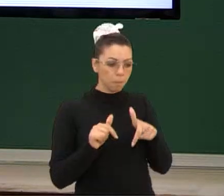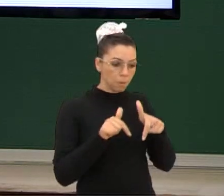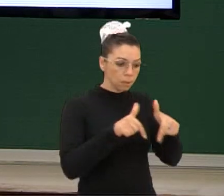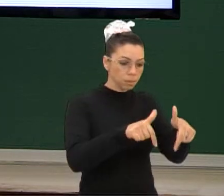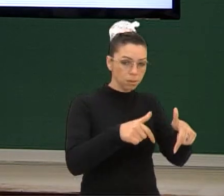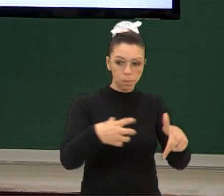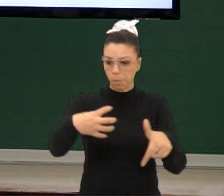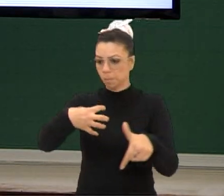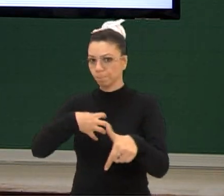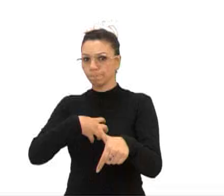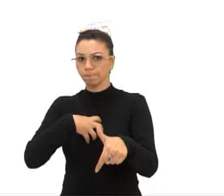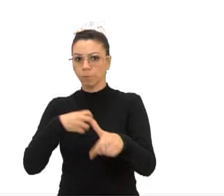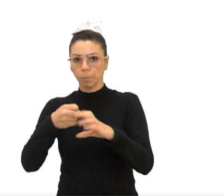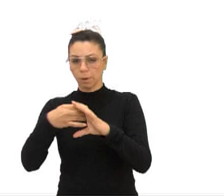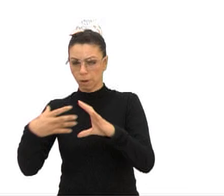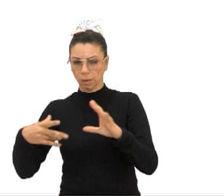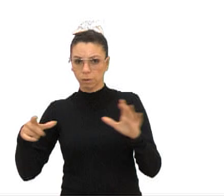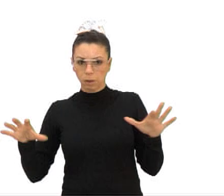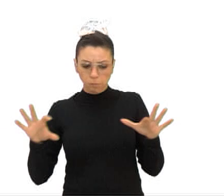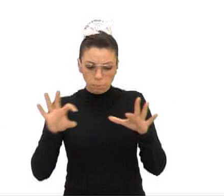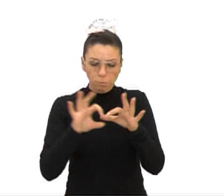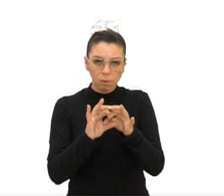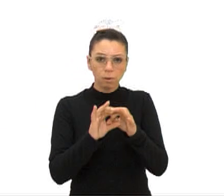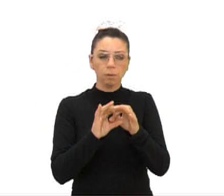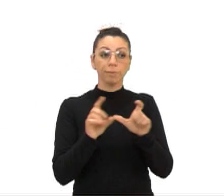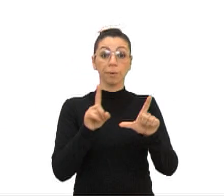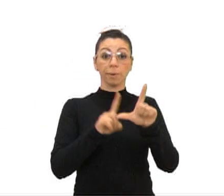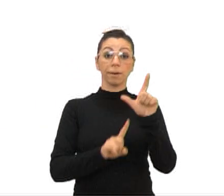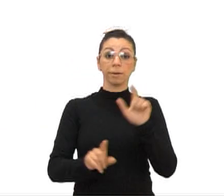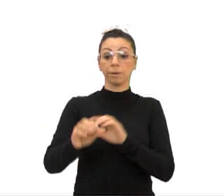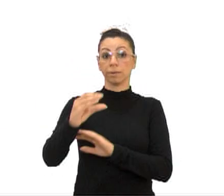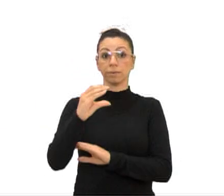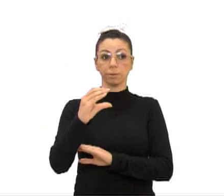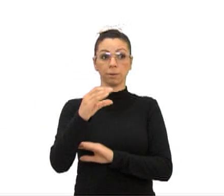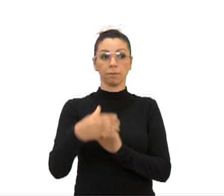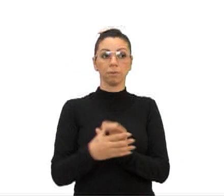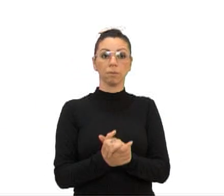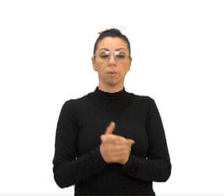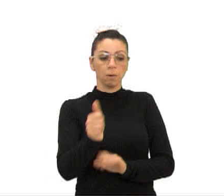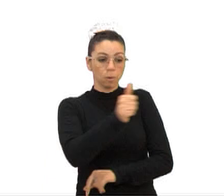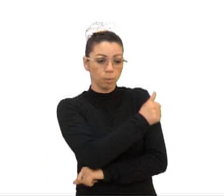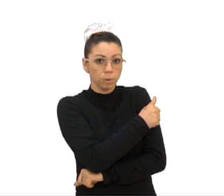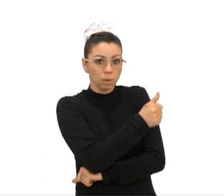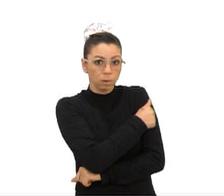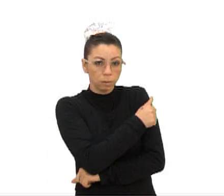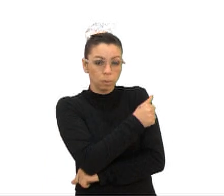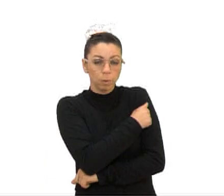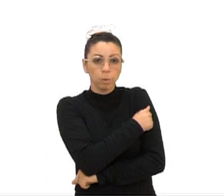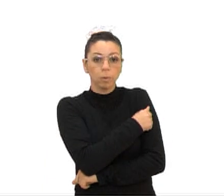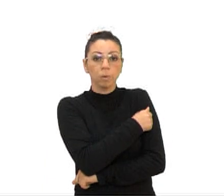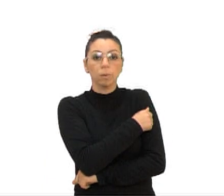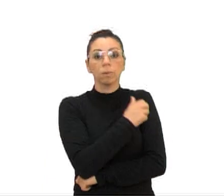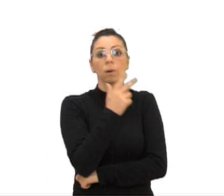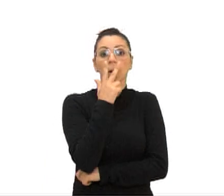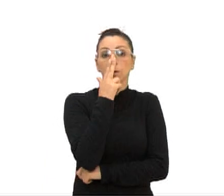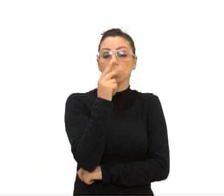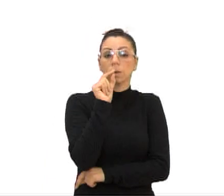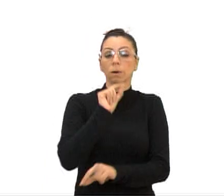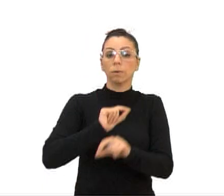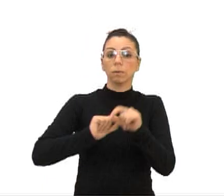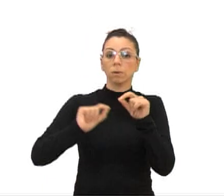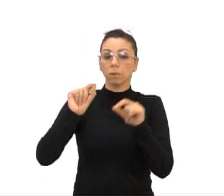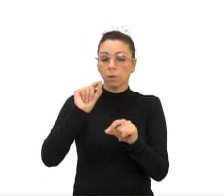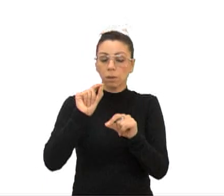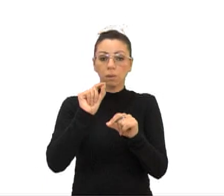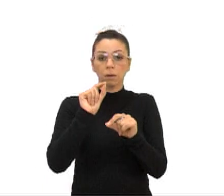característica ali? Olha só, tenho na letra C, os alunos acharam um livro ótimo. Achar é um verbo que é um verbo de